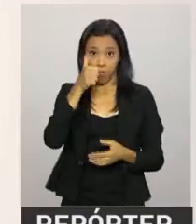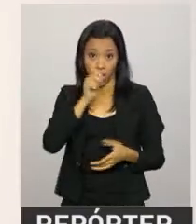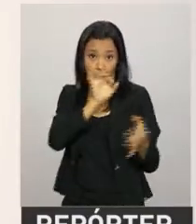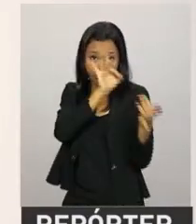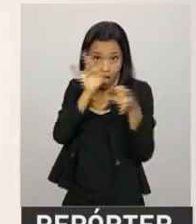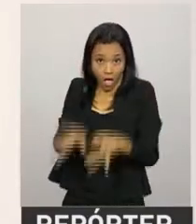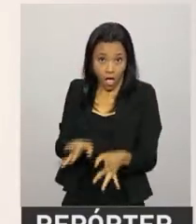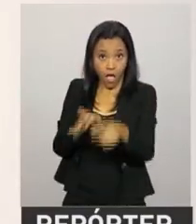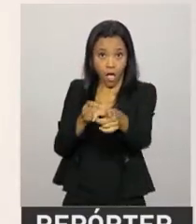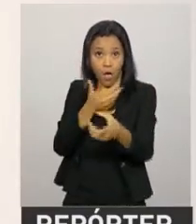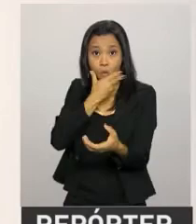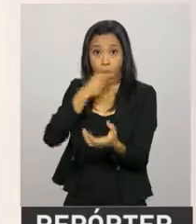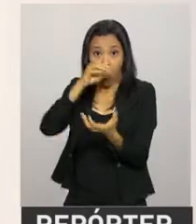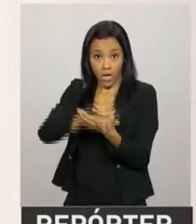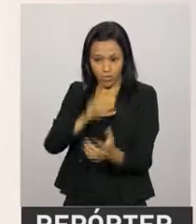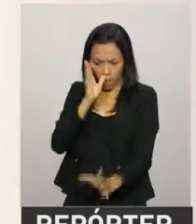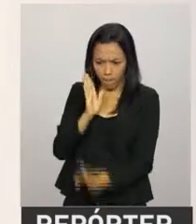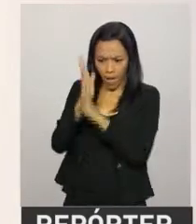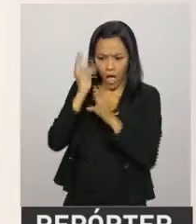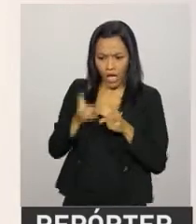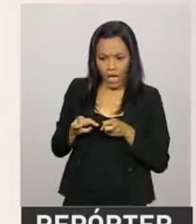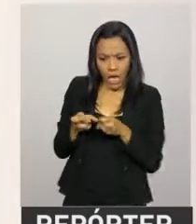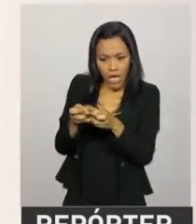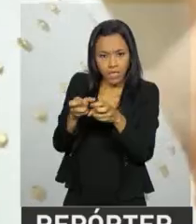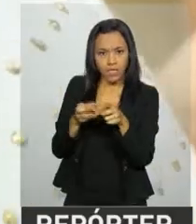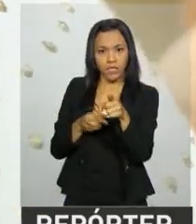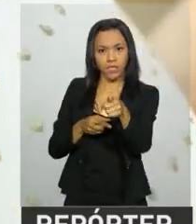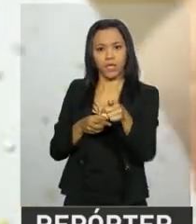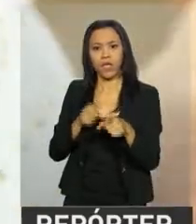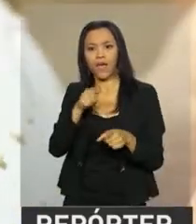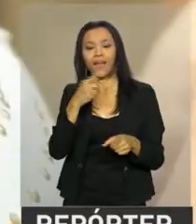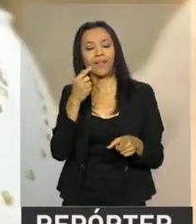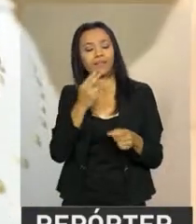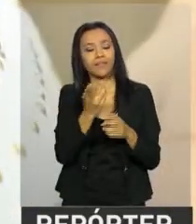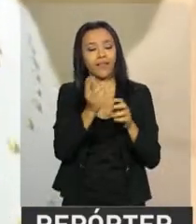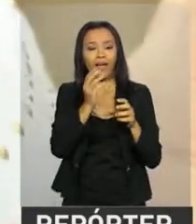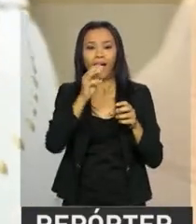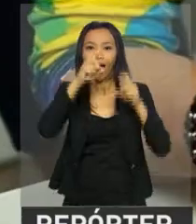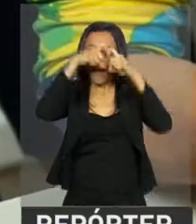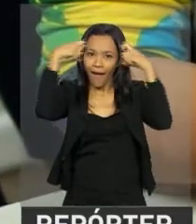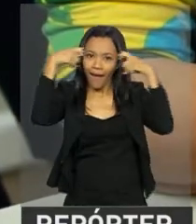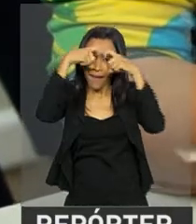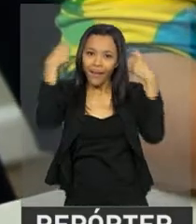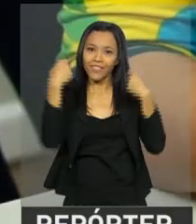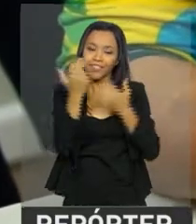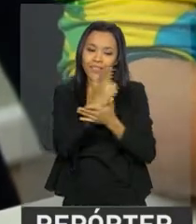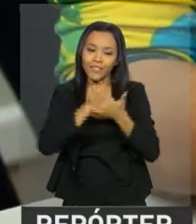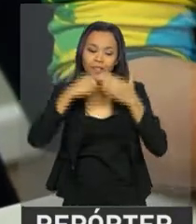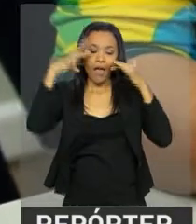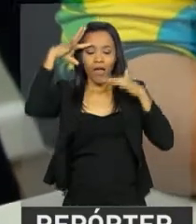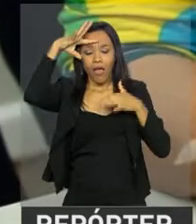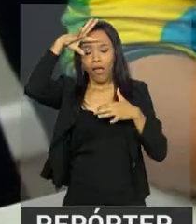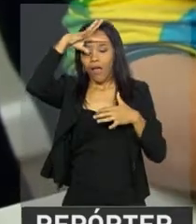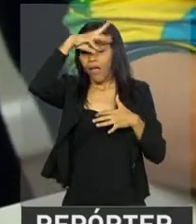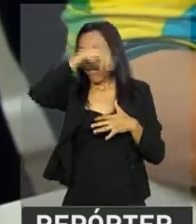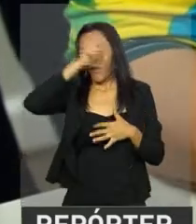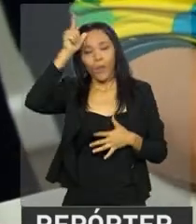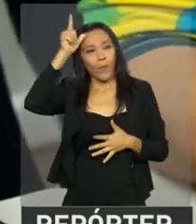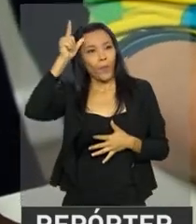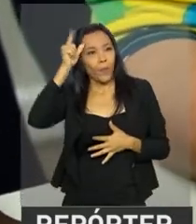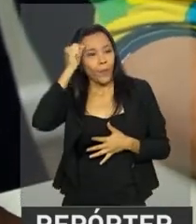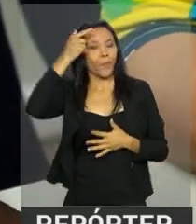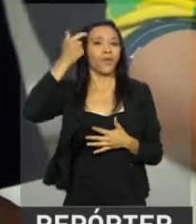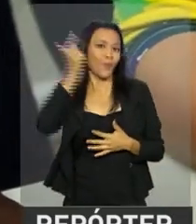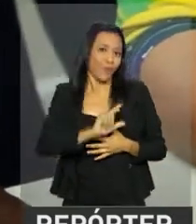marido depois de descobrir o câncer, Roseli encontrou na arteterapia uma forma de distrair a cabeça e até